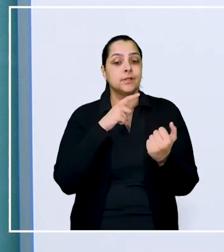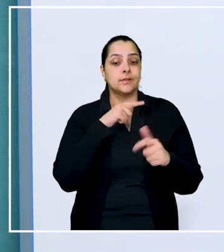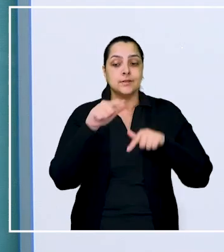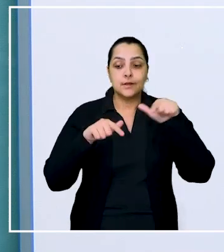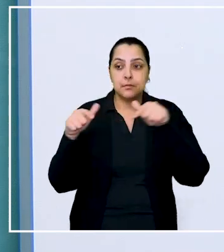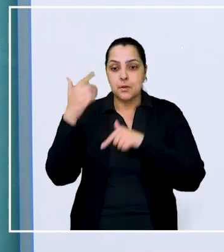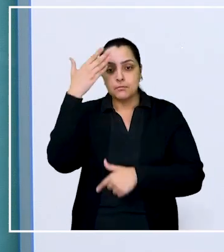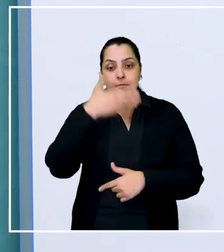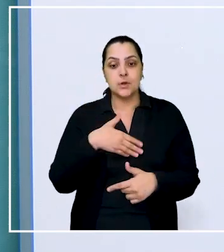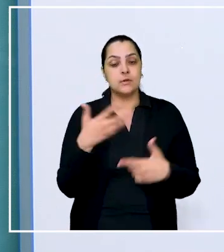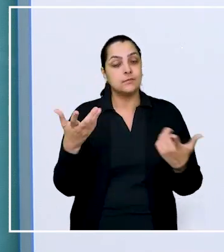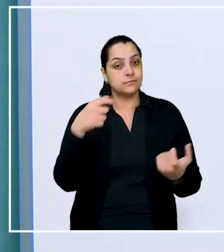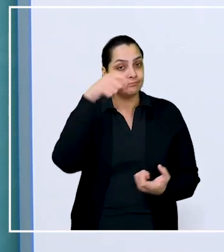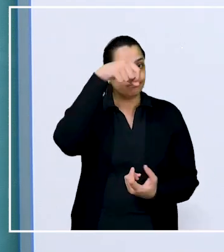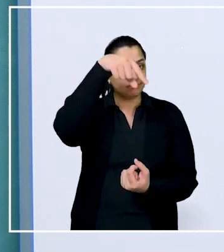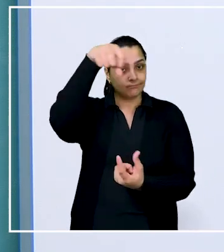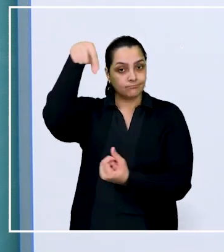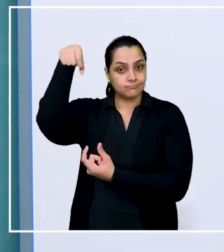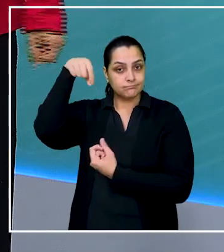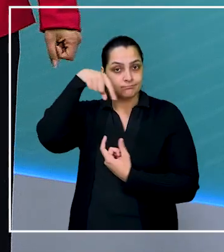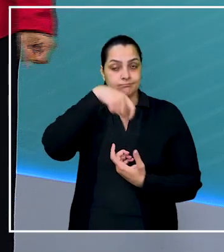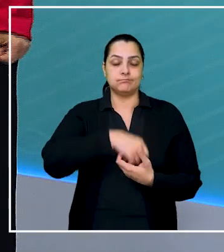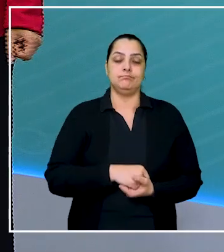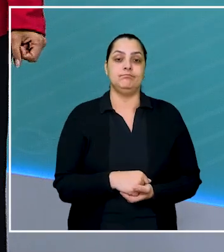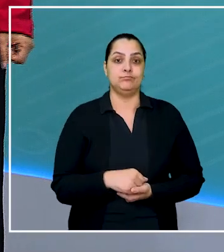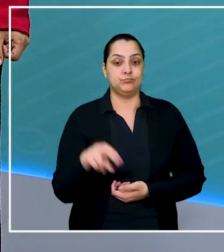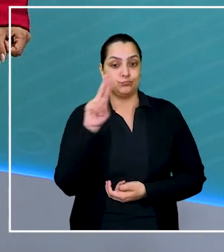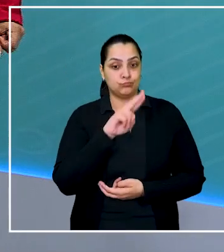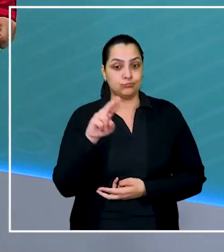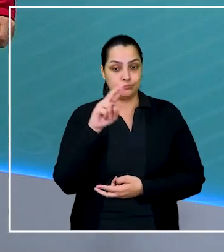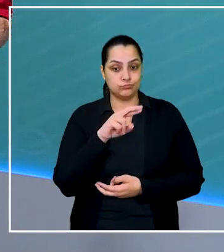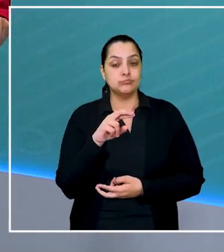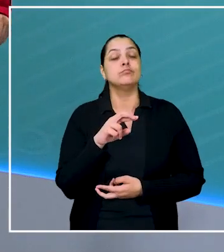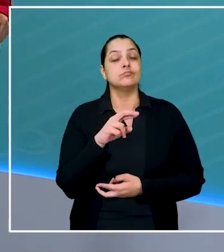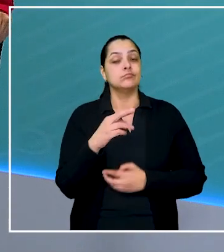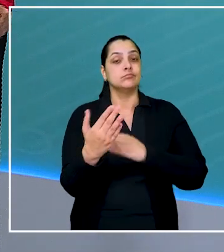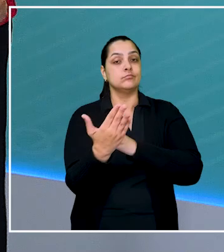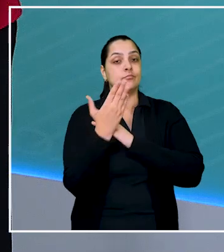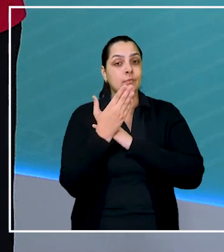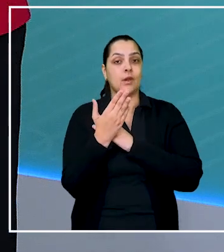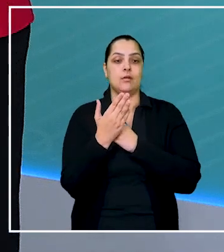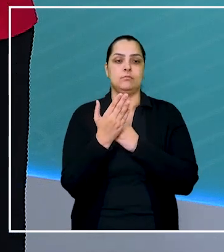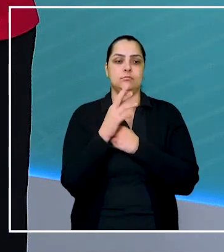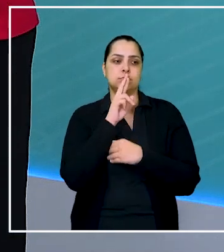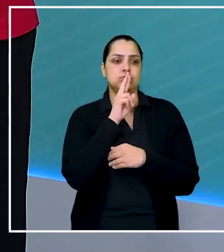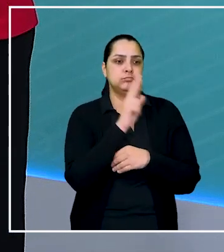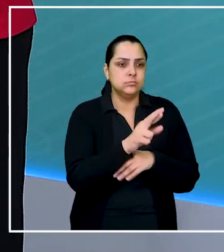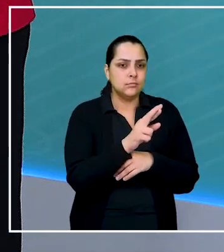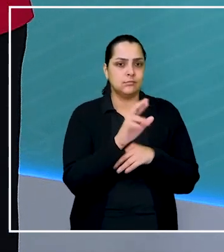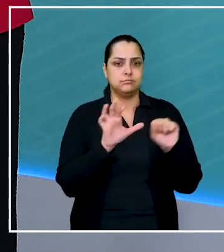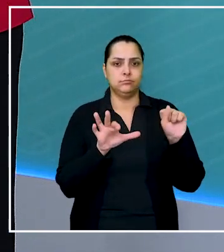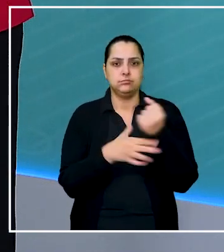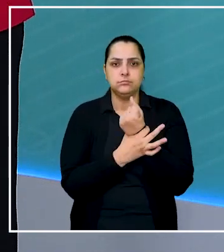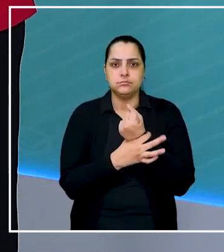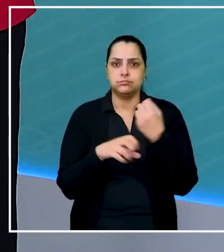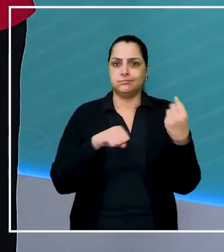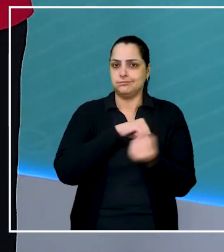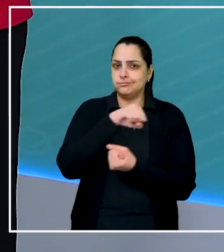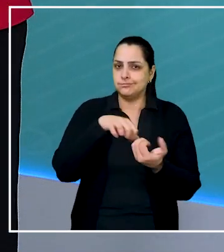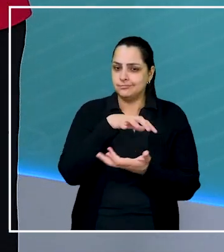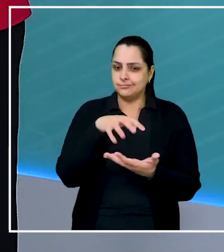O sistema de geolocalização é um exemplo. O uso da ferramenta promete gerar maior produtividade, segurança